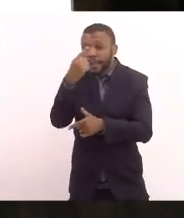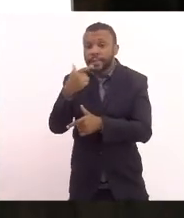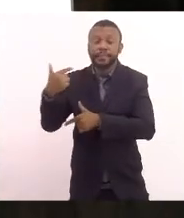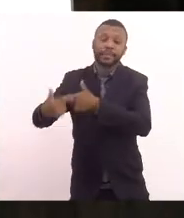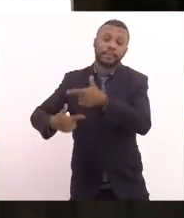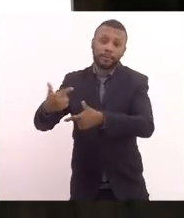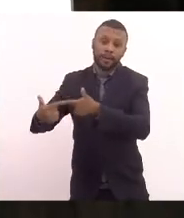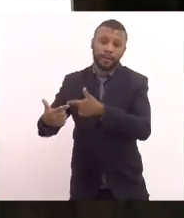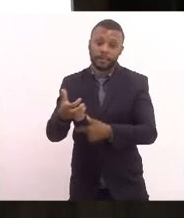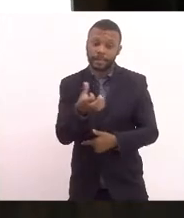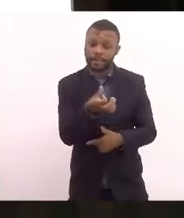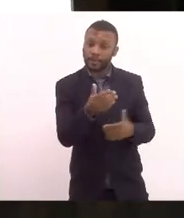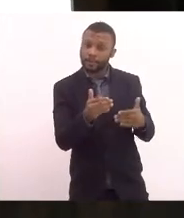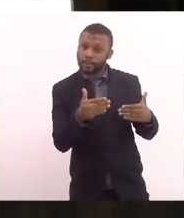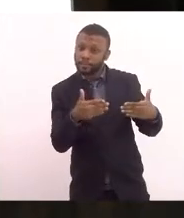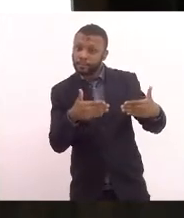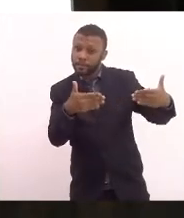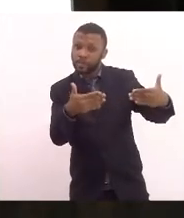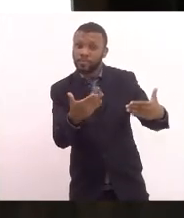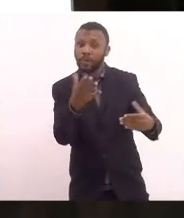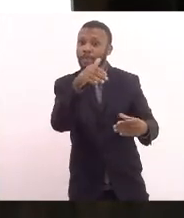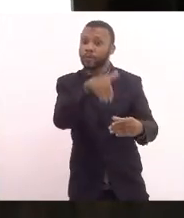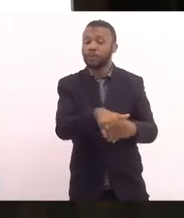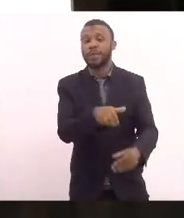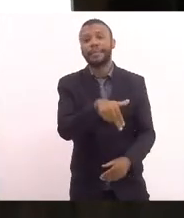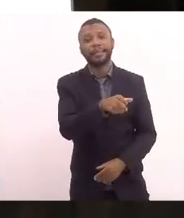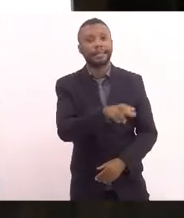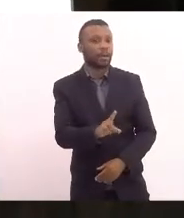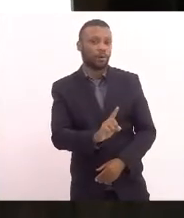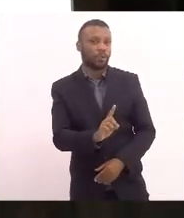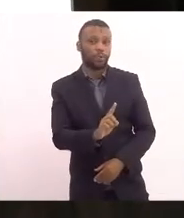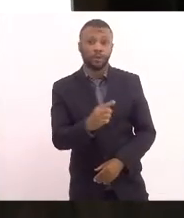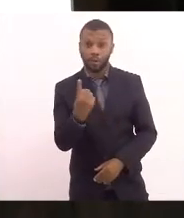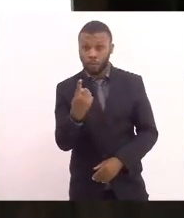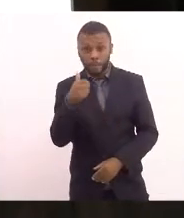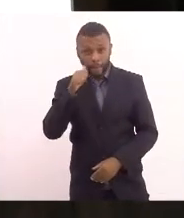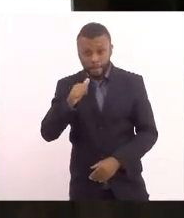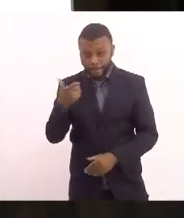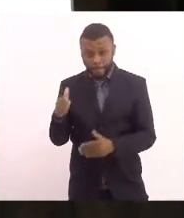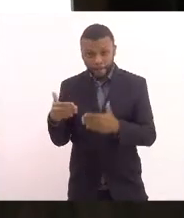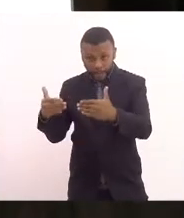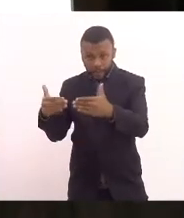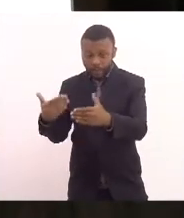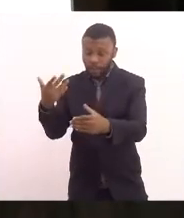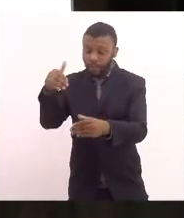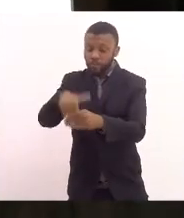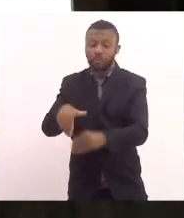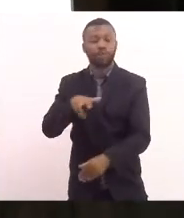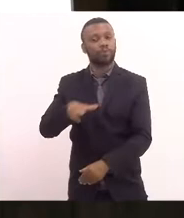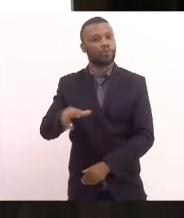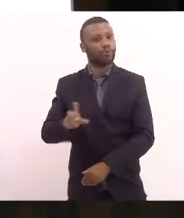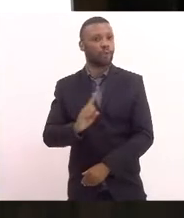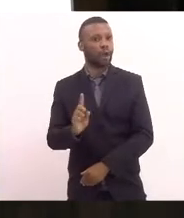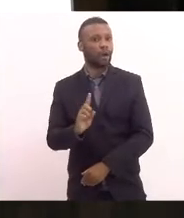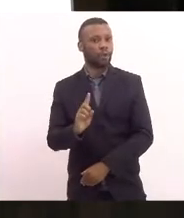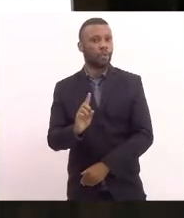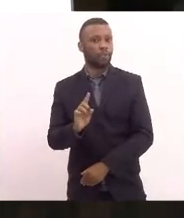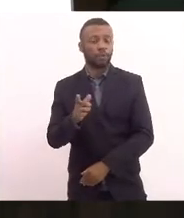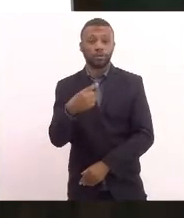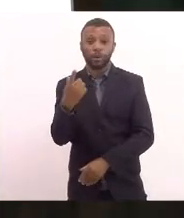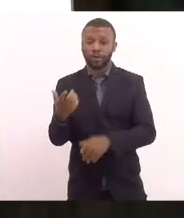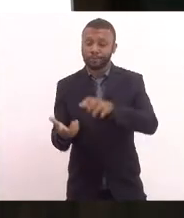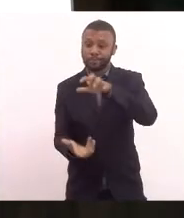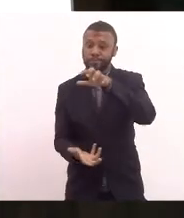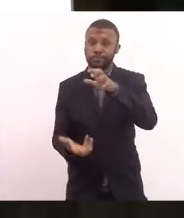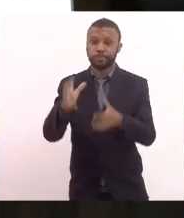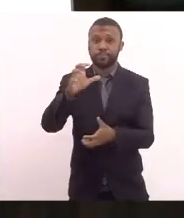que não. E uma ministra não votou, que foi a Carmen Lúcia. Então, quase que a gente mudava esse jogo lá